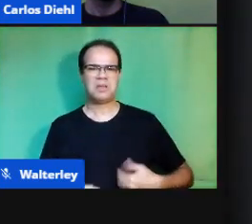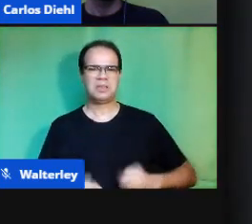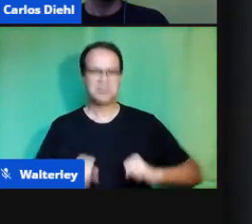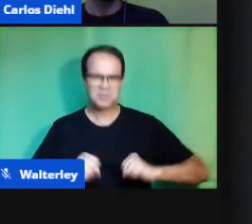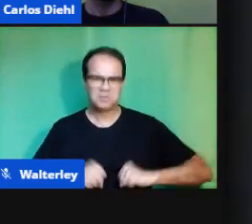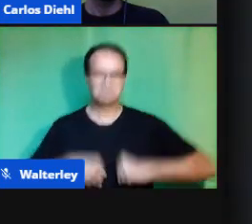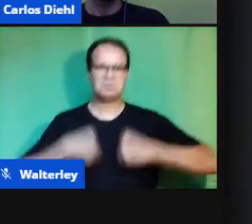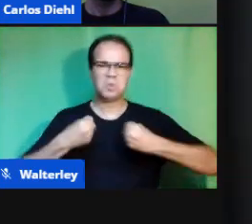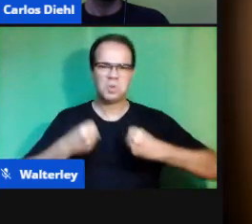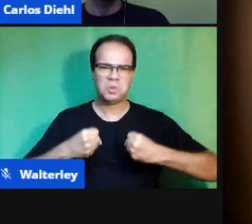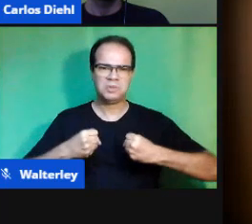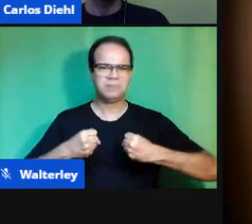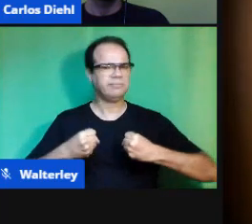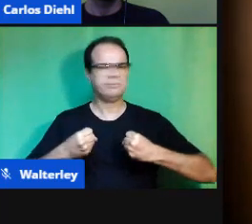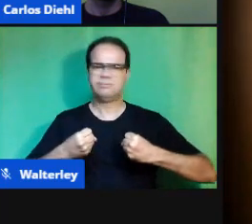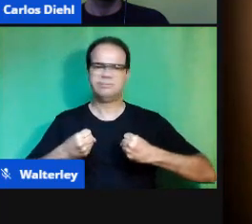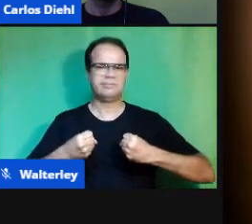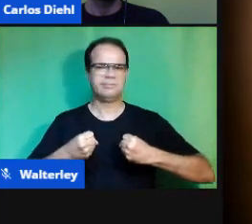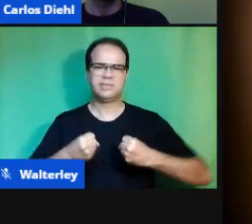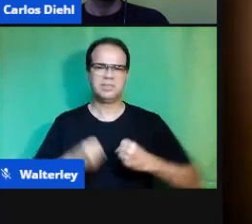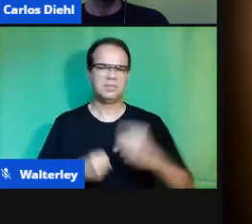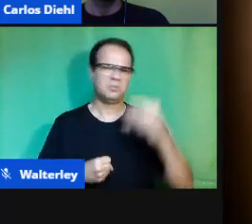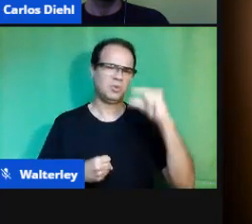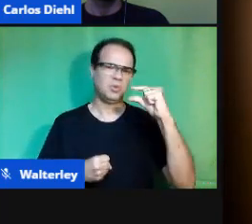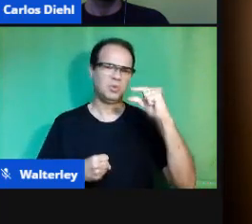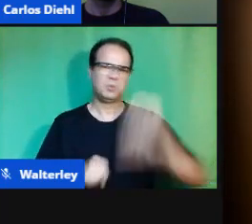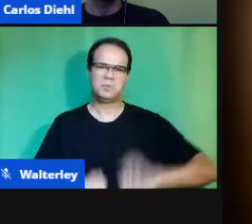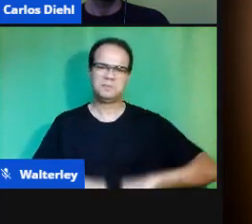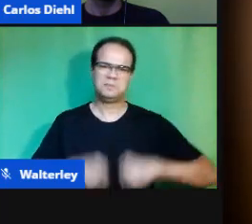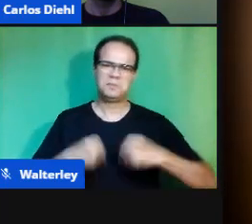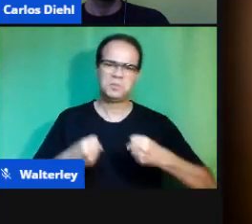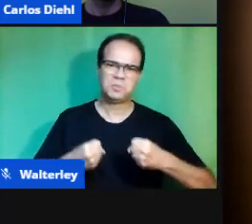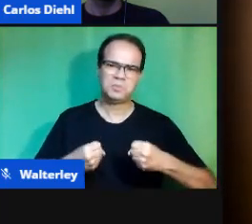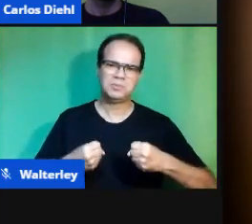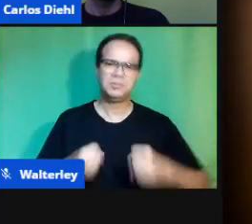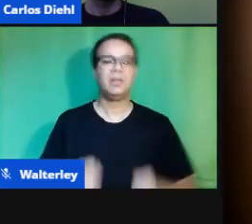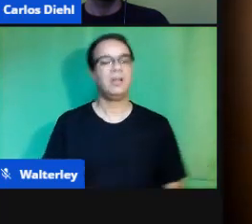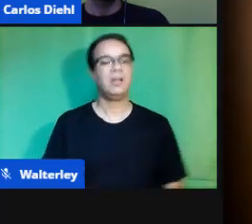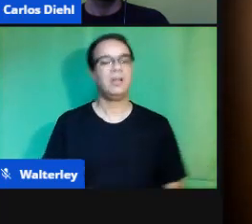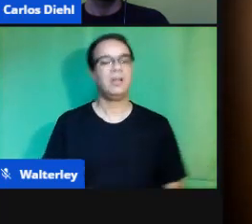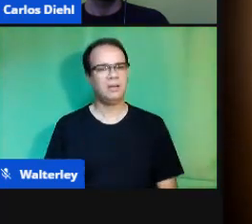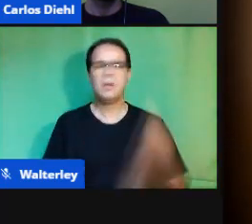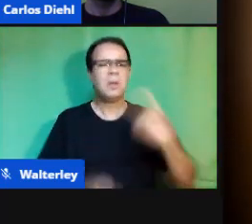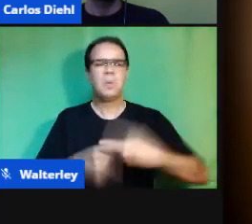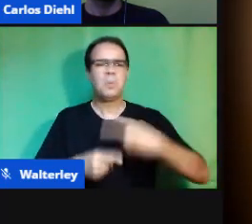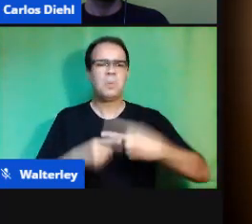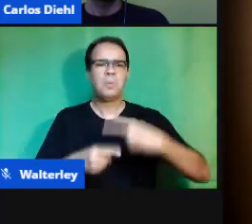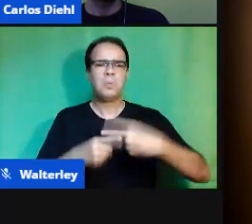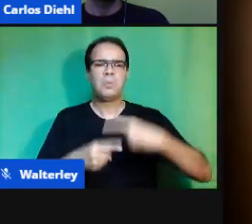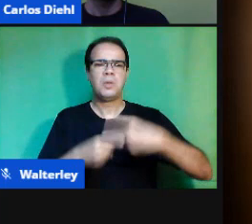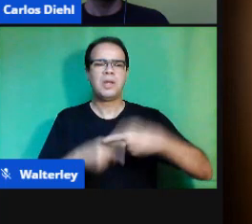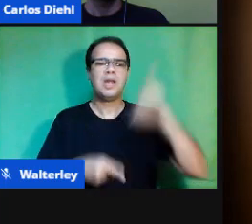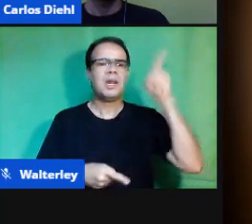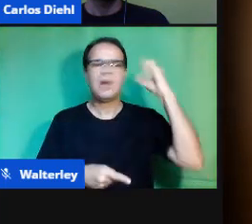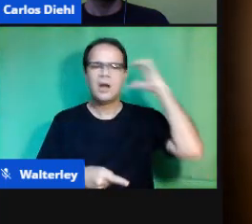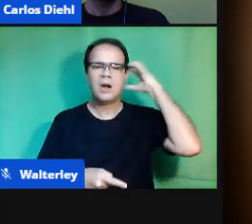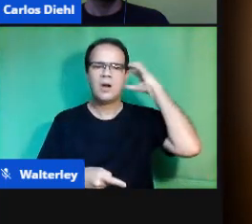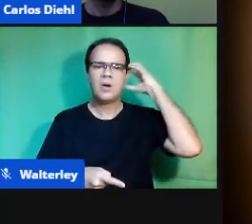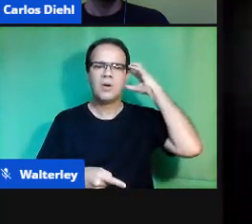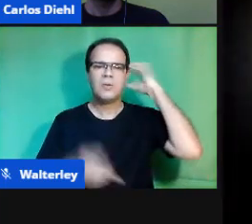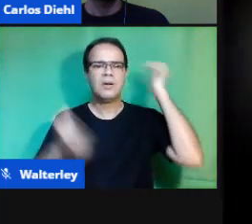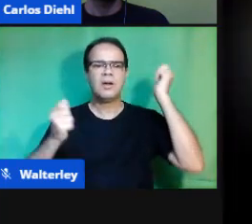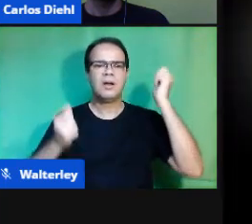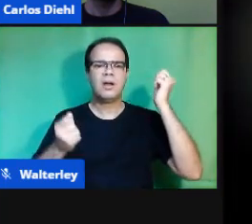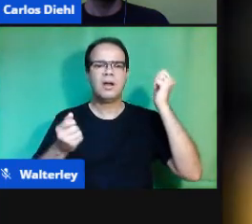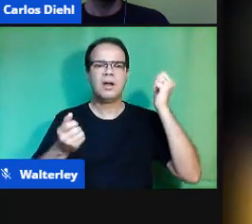um pouco empenho, na verdade. Quando proposta foi a CPI da CBF e que o Mato Grosso não assinou, a bancada federal não assinou a CPI e